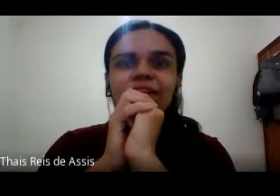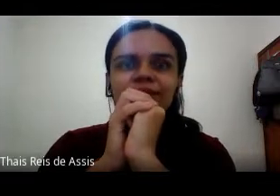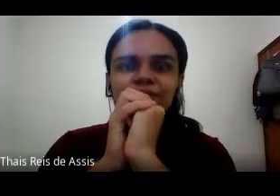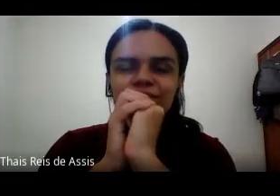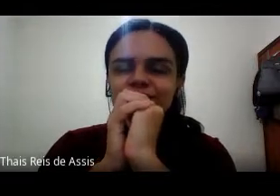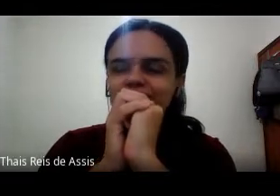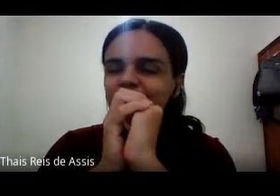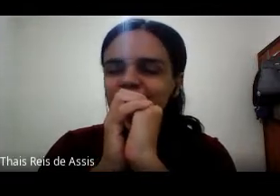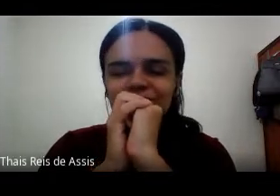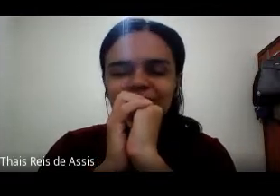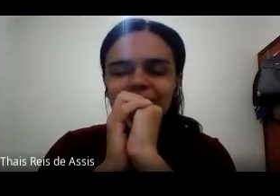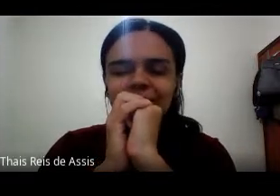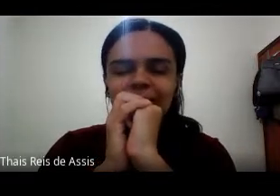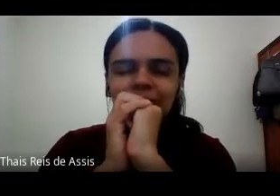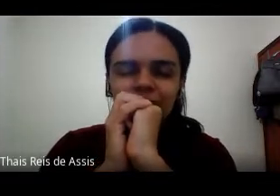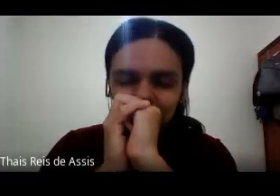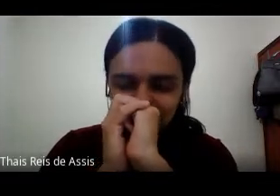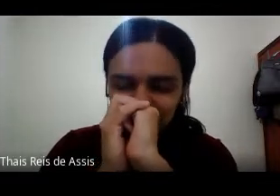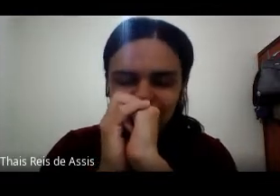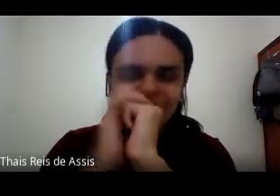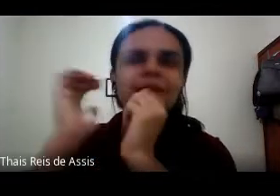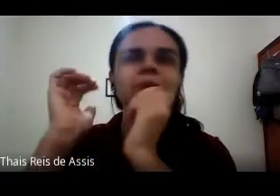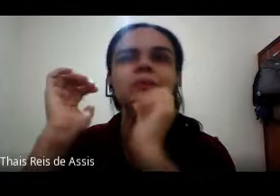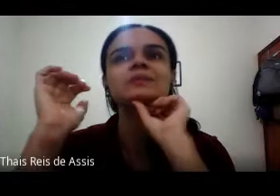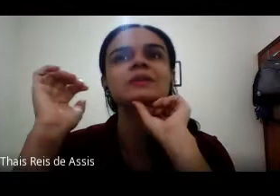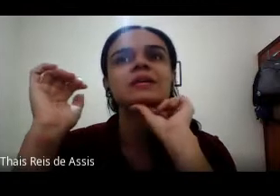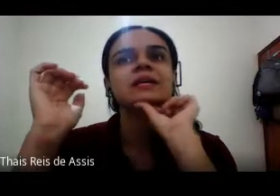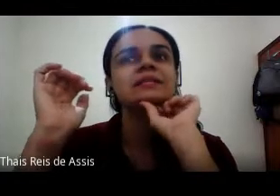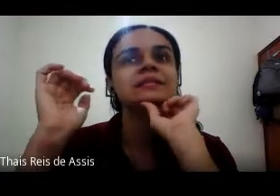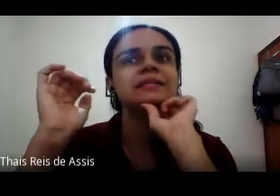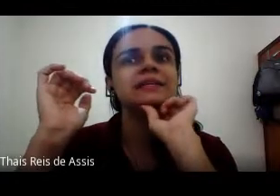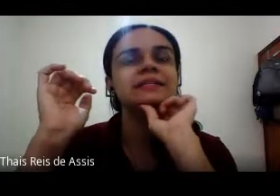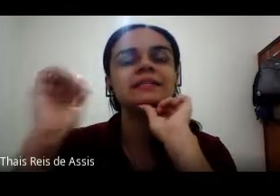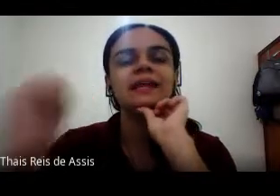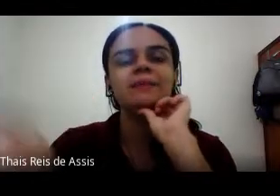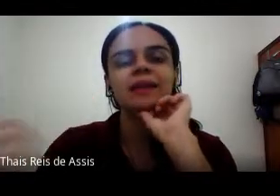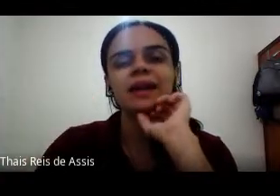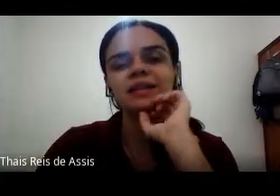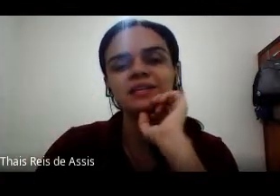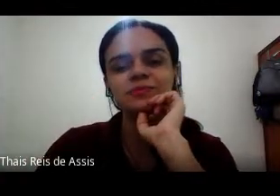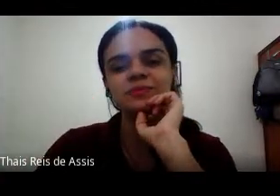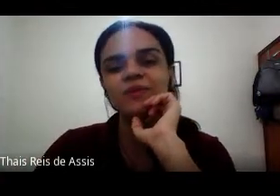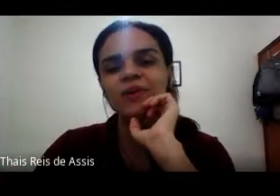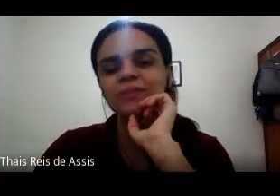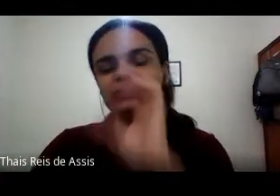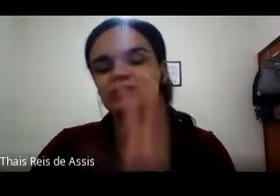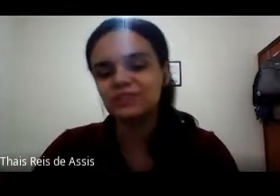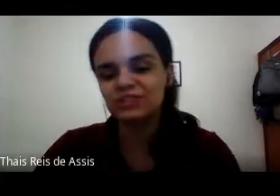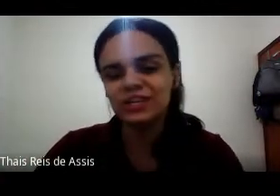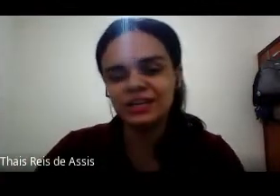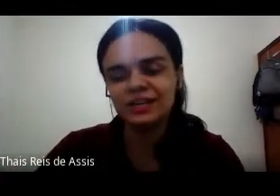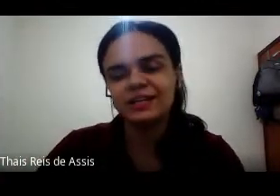de fake news, gente. Muito. A gente tem que trabalhar muito com os nossos alunos e se tentar ensinar mecanismos e formas